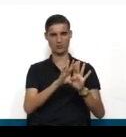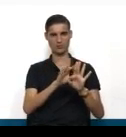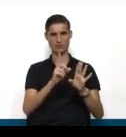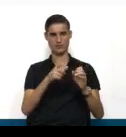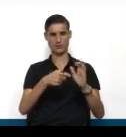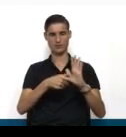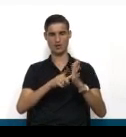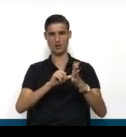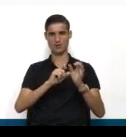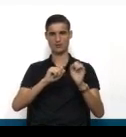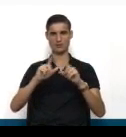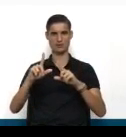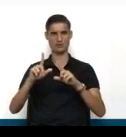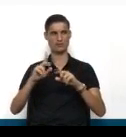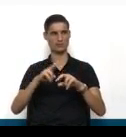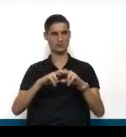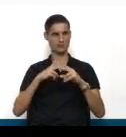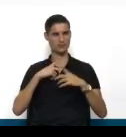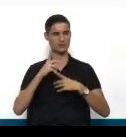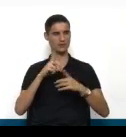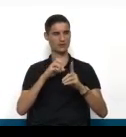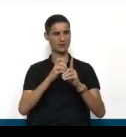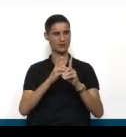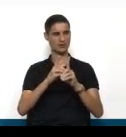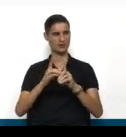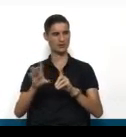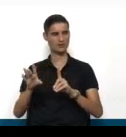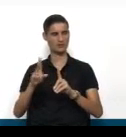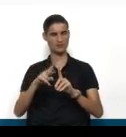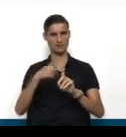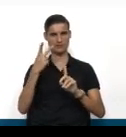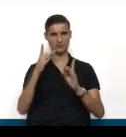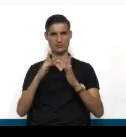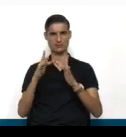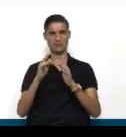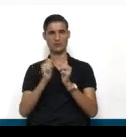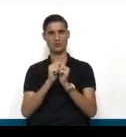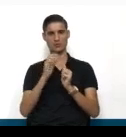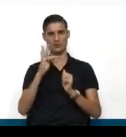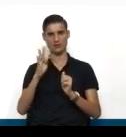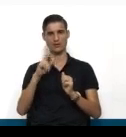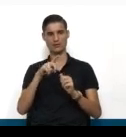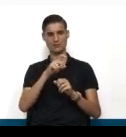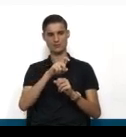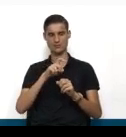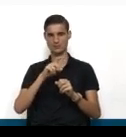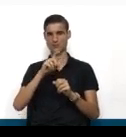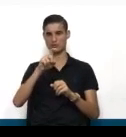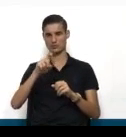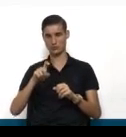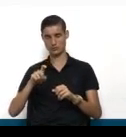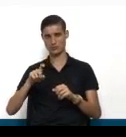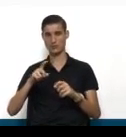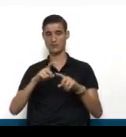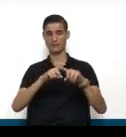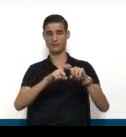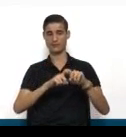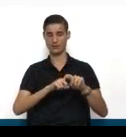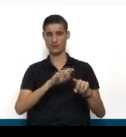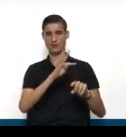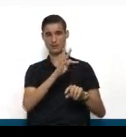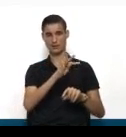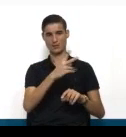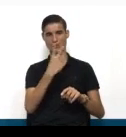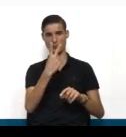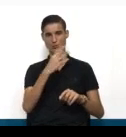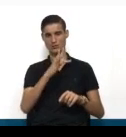no slide anterior? Então, a derivada segunda em relação ao t é x de x vezes t duas